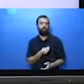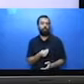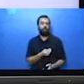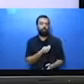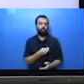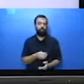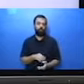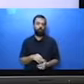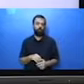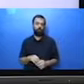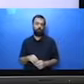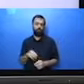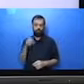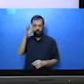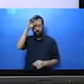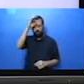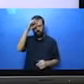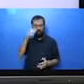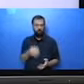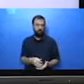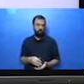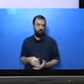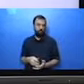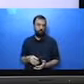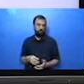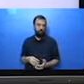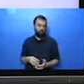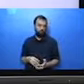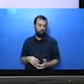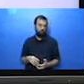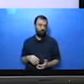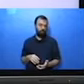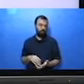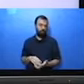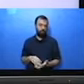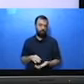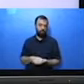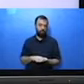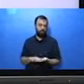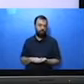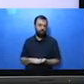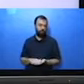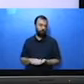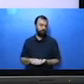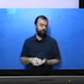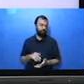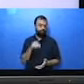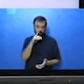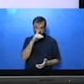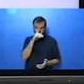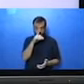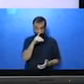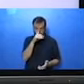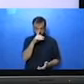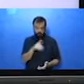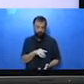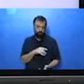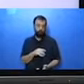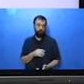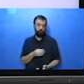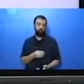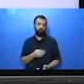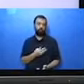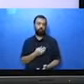maneiras ignorantes, perigosos, sem sentido e sem coração,